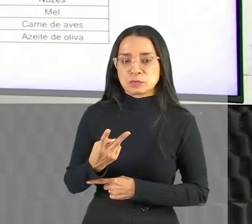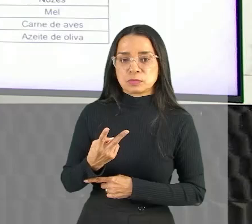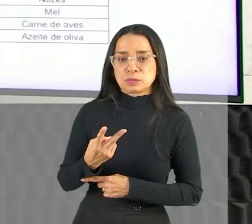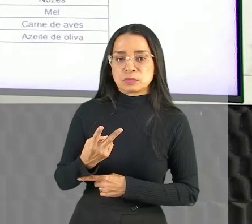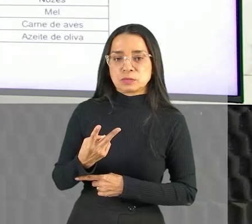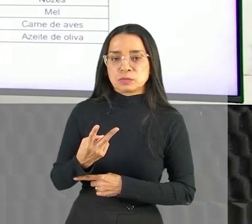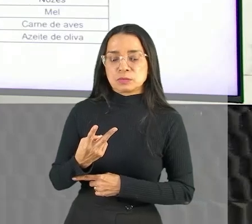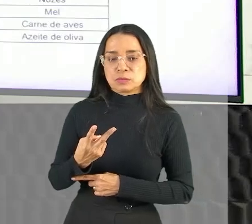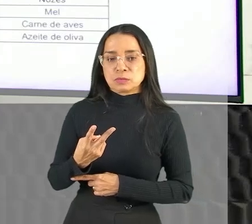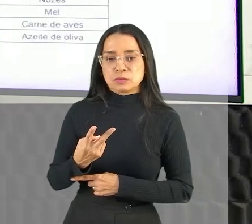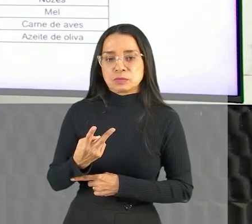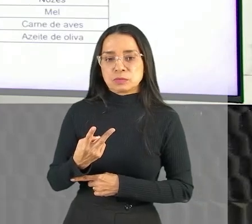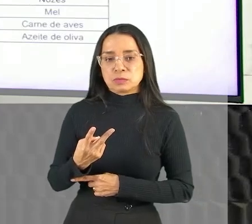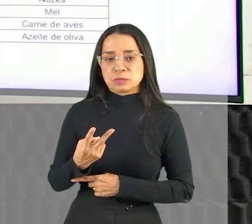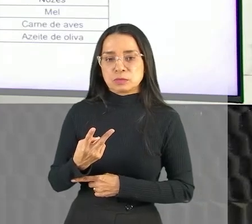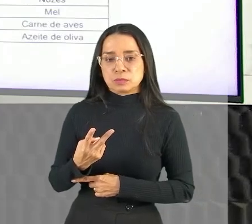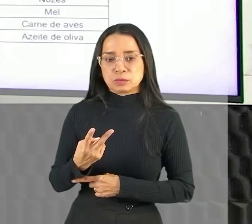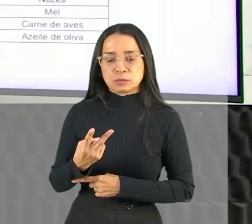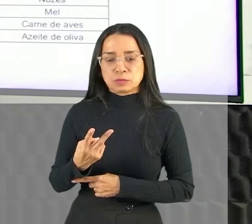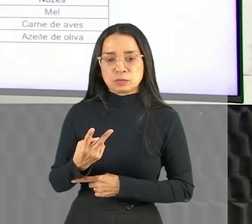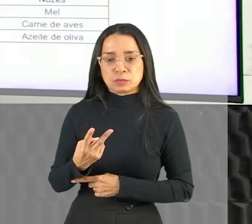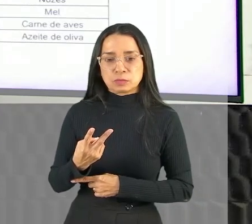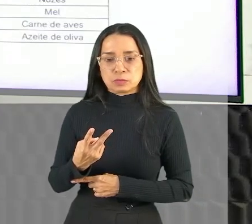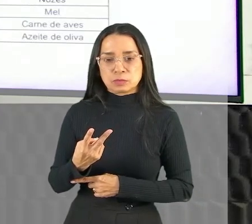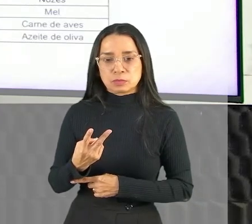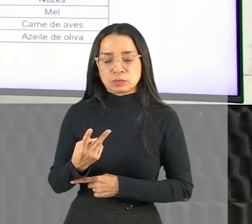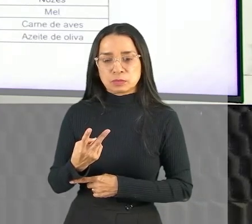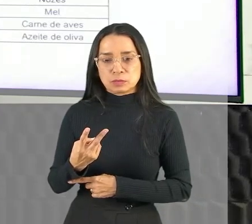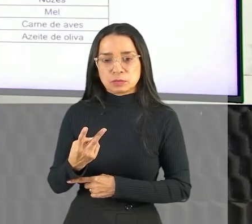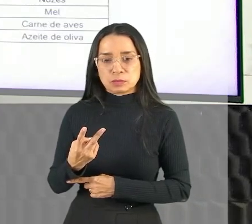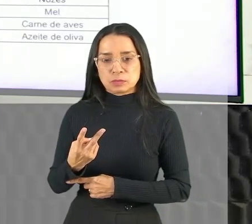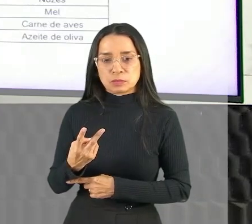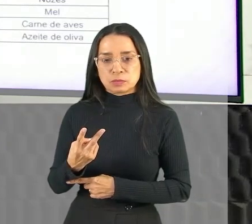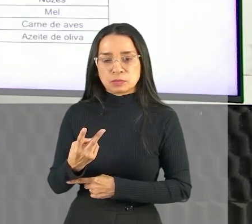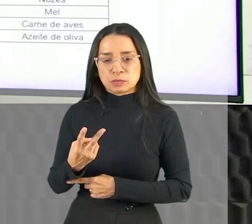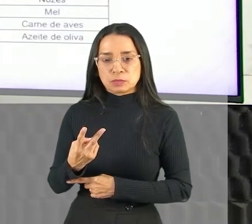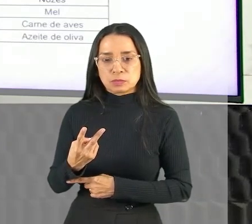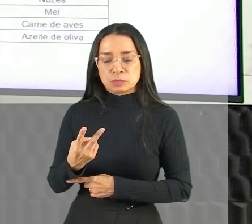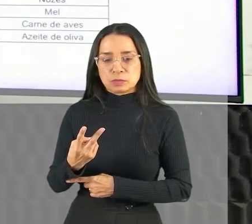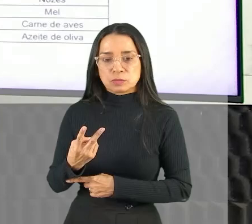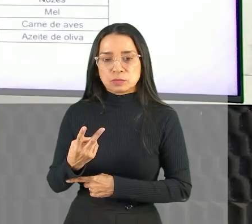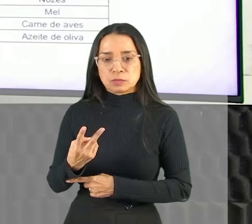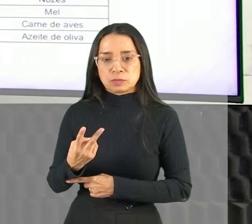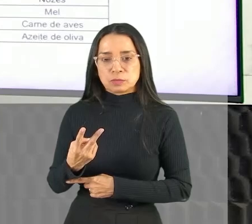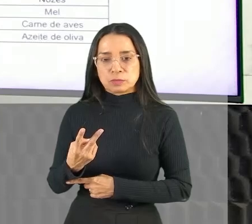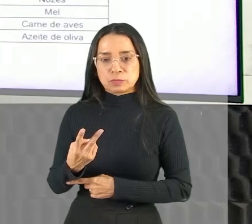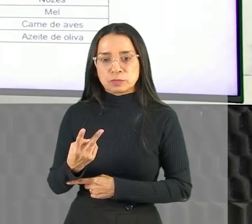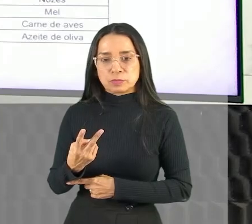2, fonte de carboidrato, carne, de aves, né?